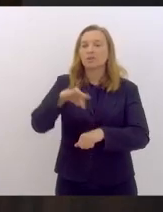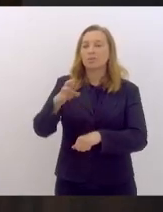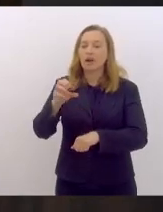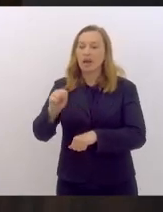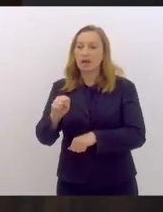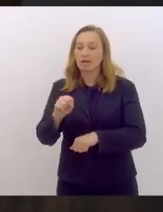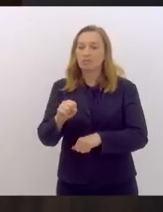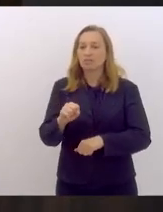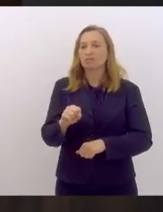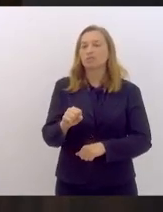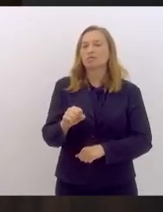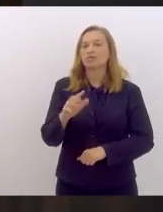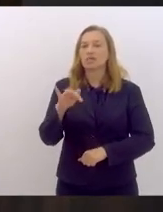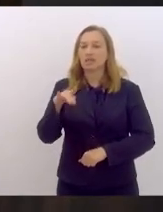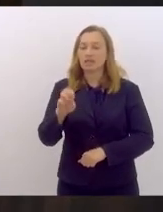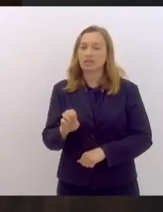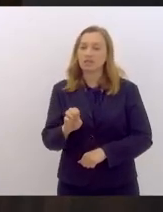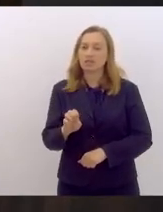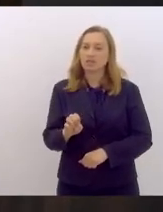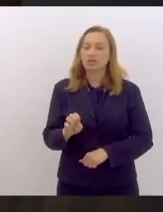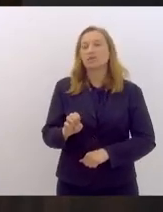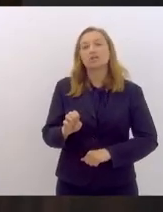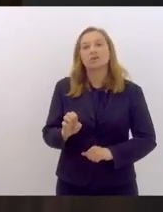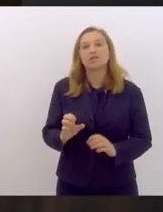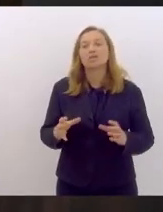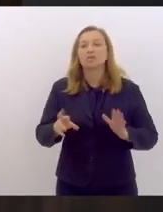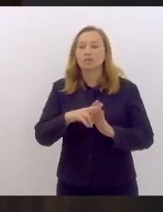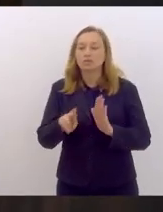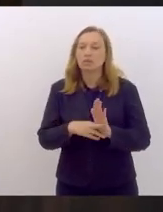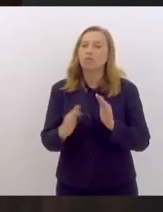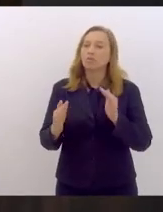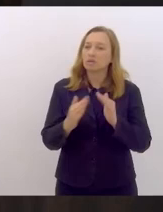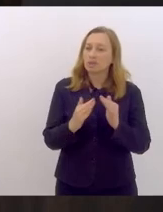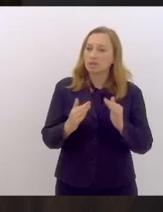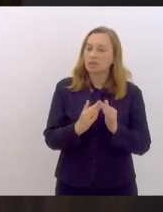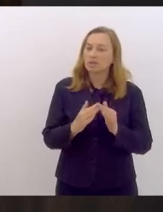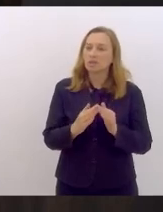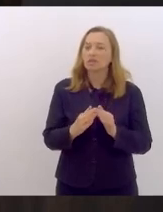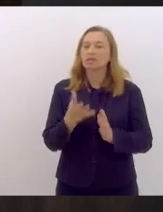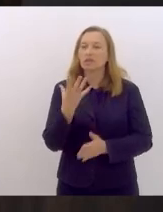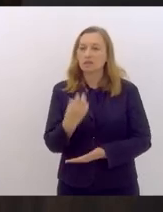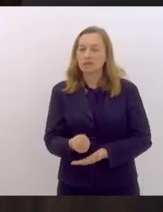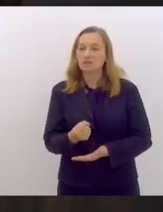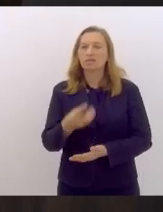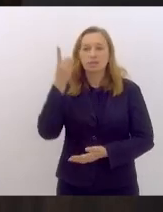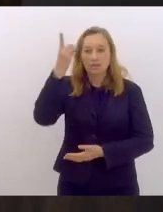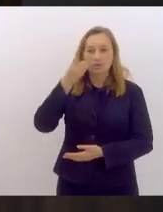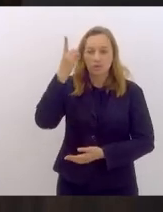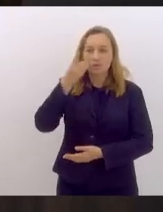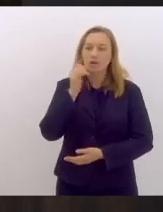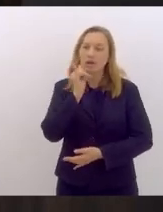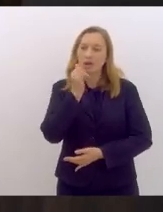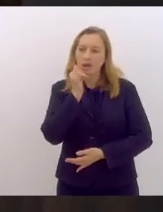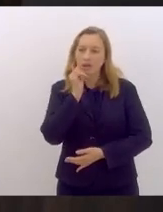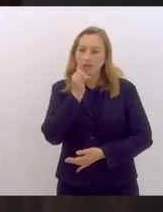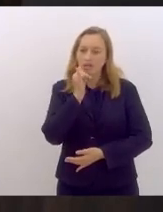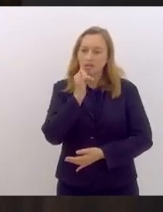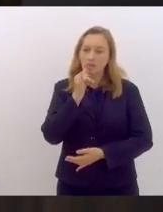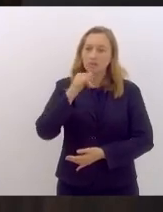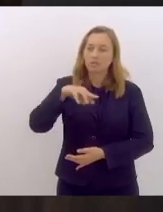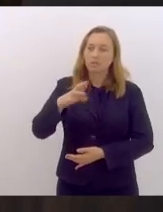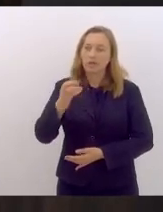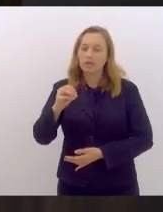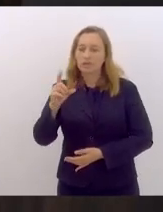Vinícius Fernandes Dias. Parecer das comissões, normas internas, proposições externas, favorável. Deputado relator